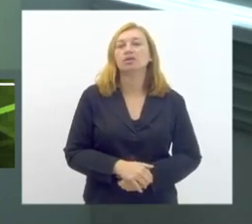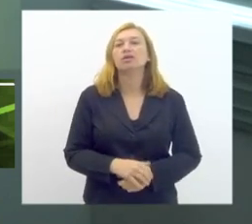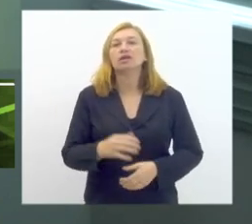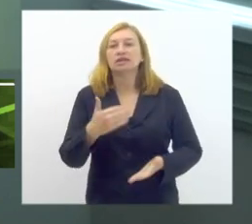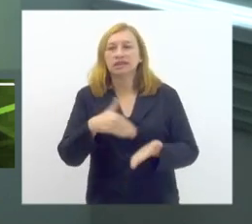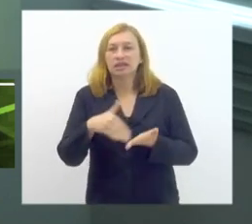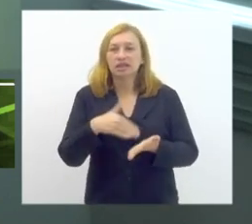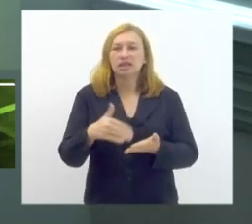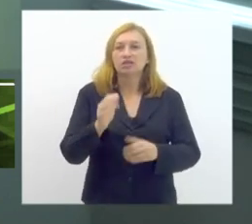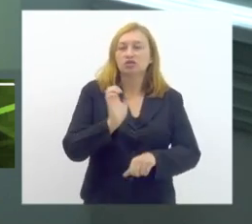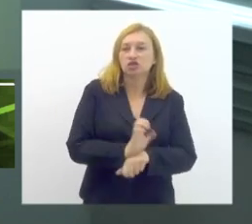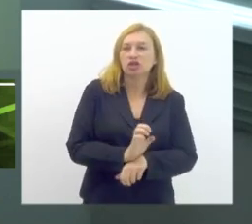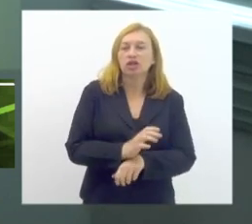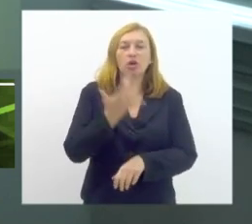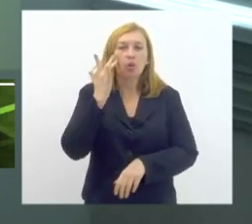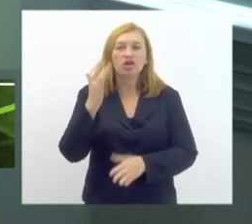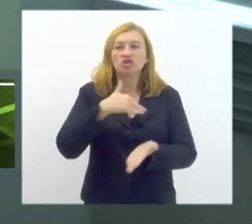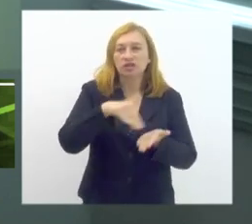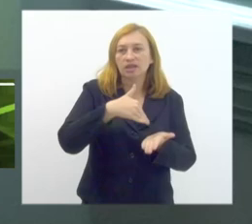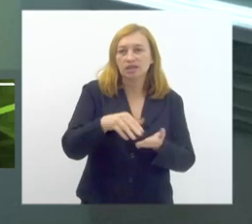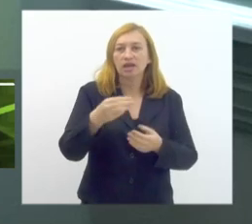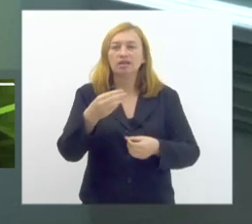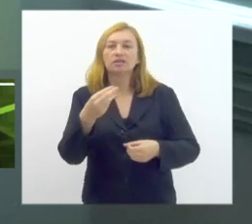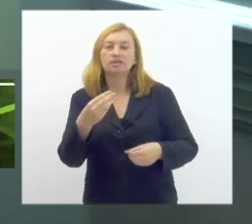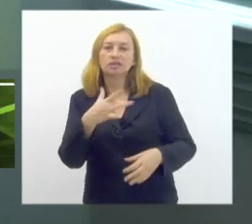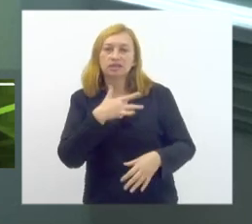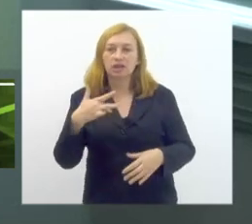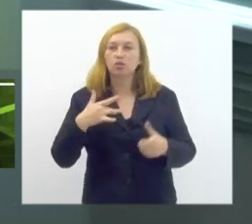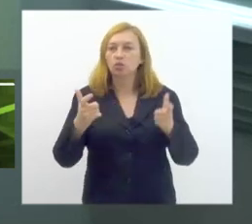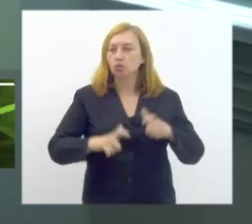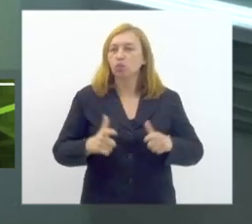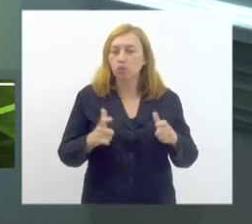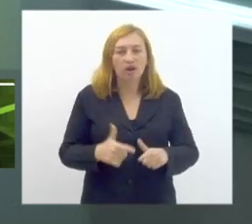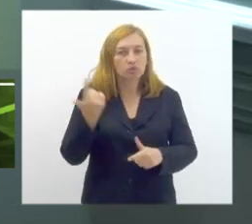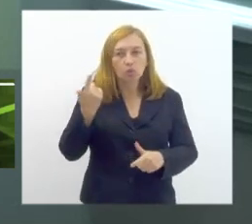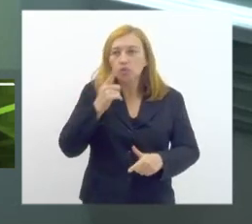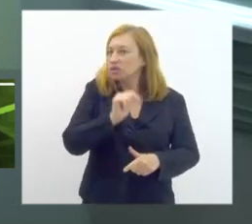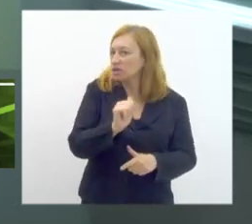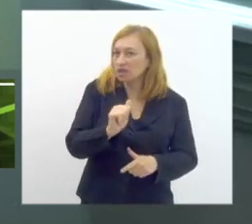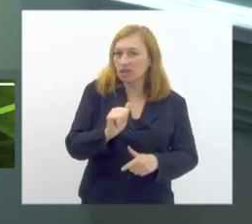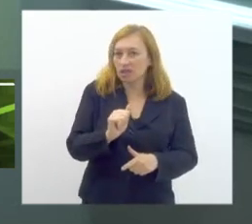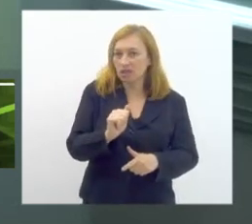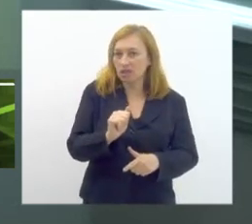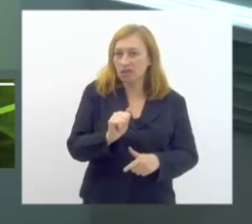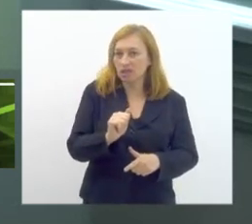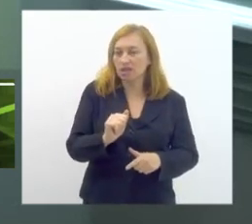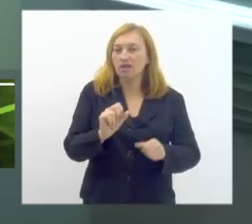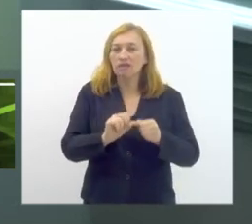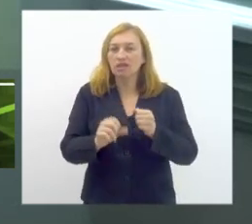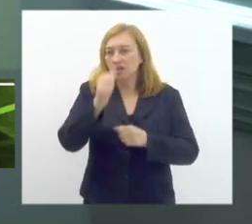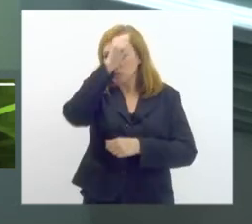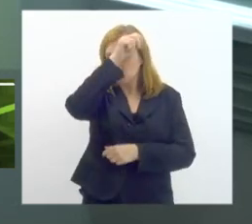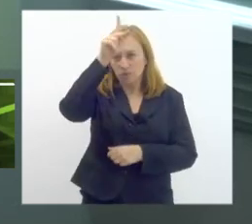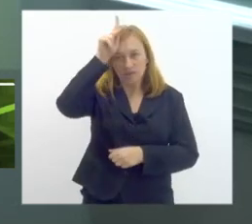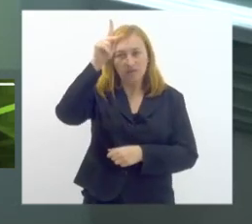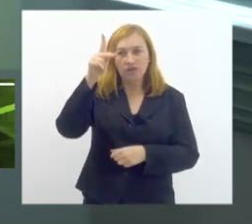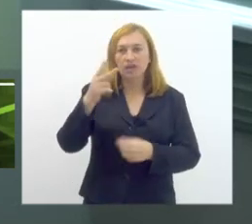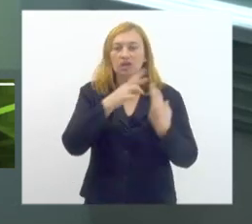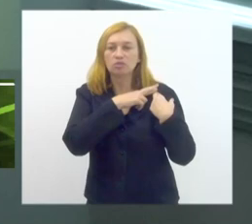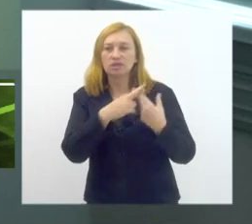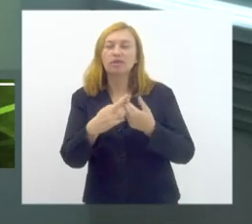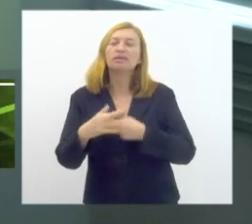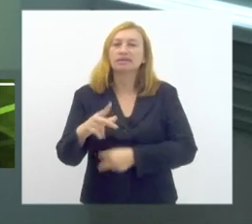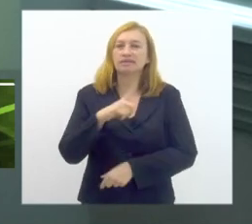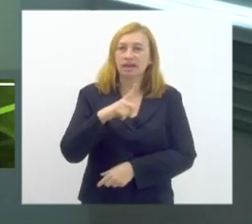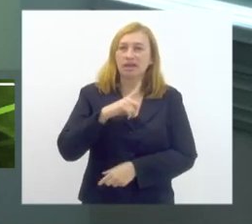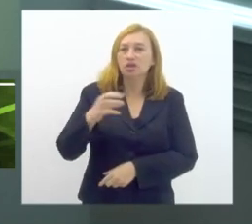né? Eu acho que os secretários de saúde da região não conseguiriam convencer os seus respectivos prefeitos em assumirem